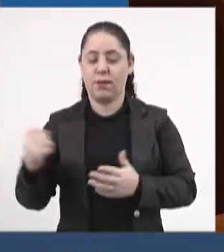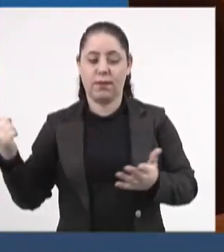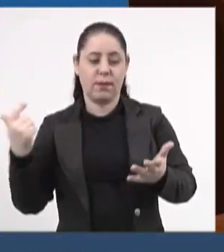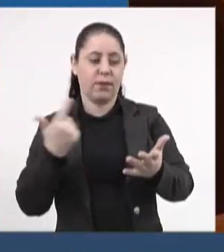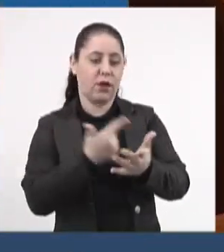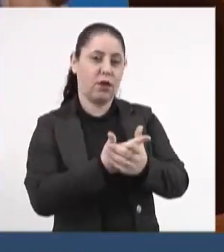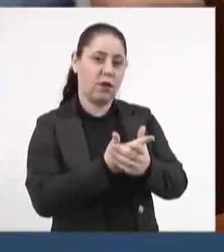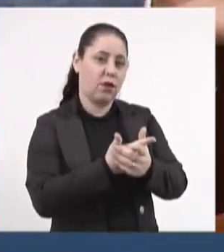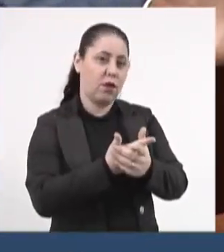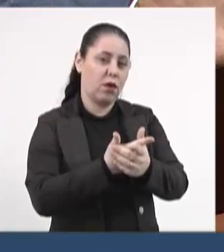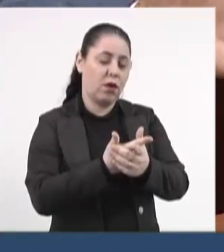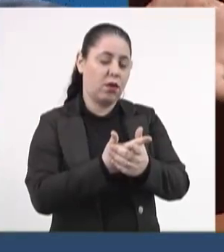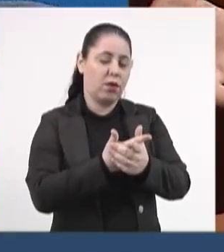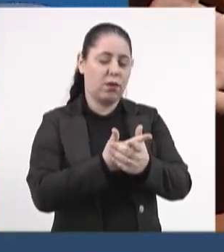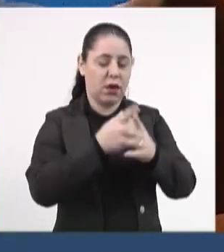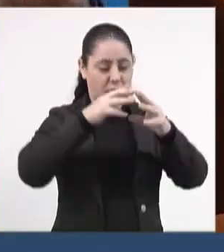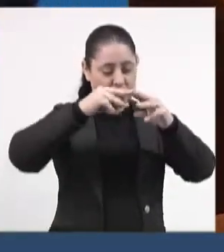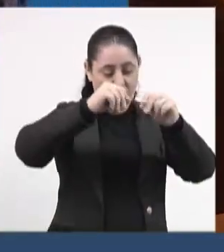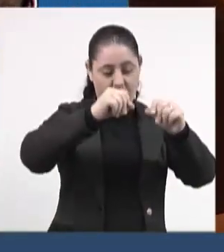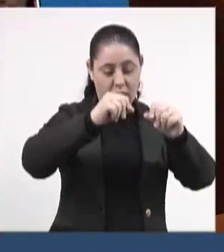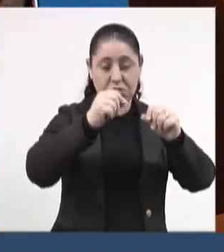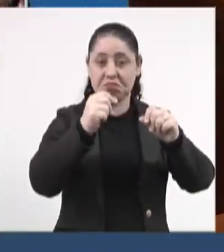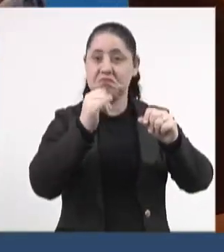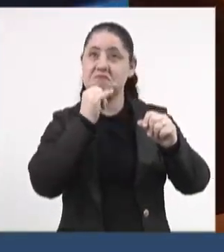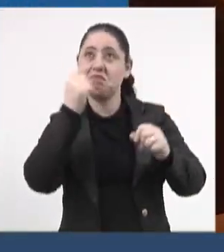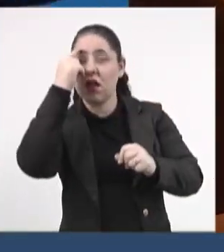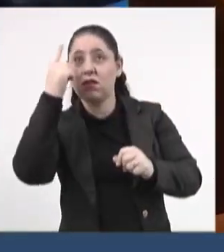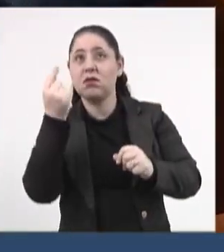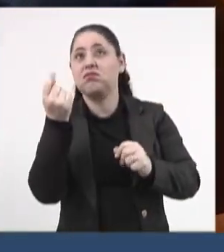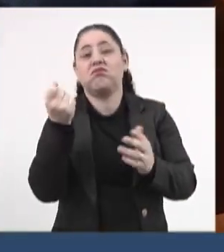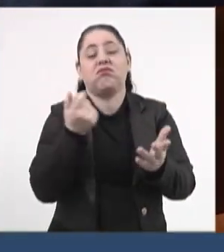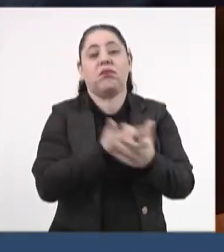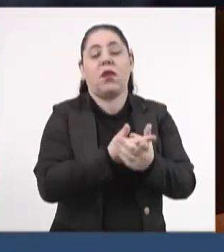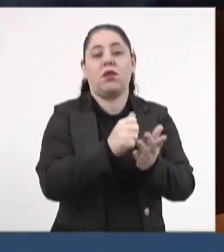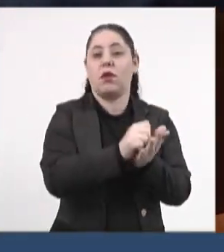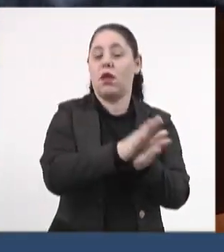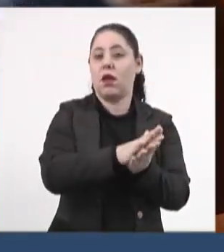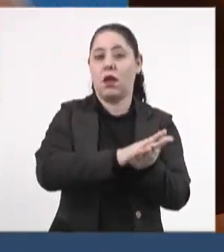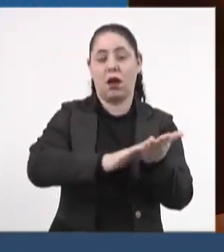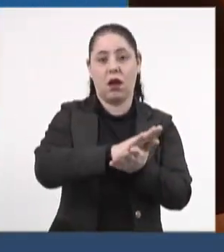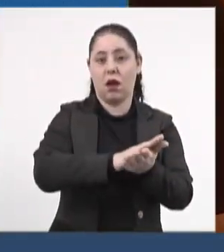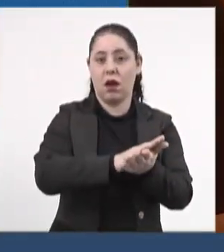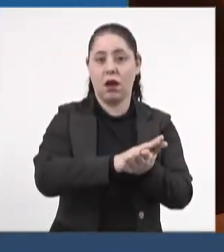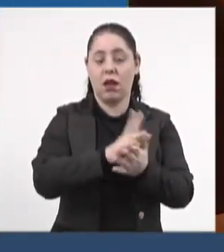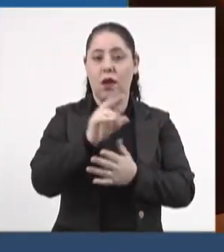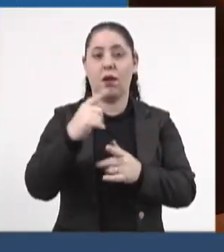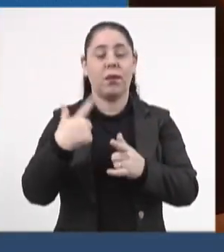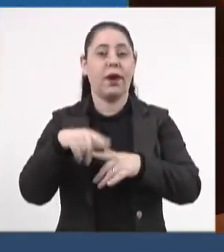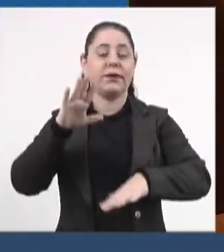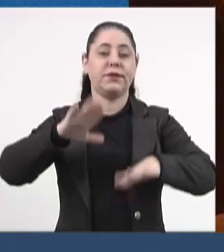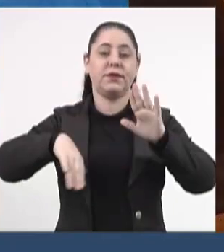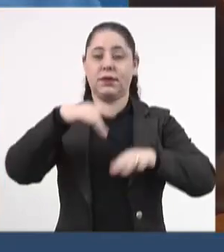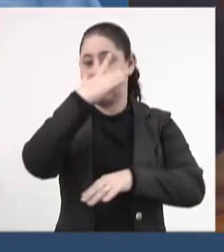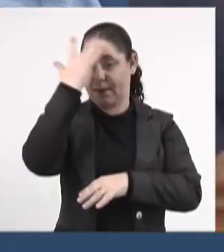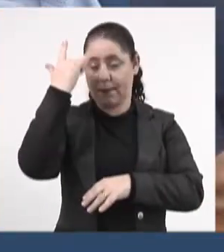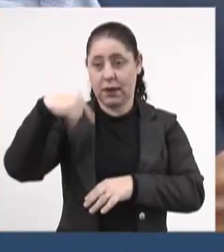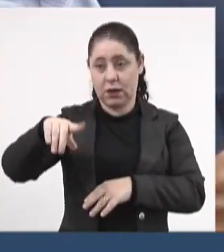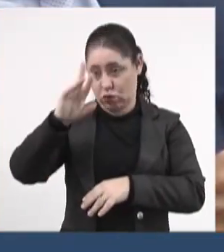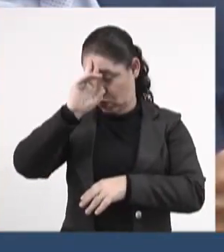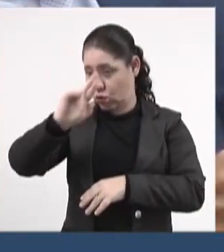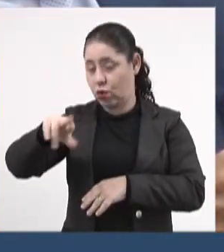comprar terra à luz do dia pelo valor que vale. Ele compra, não é indenizar ninguém. Porque às vezes a